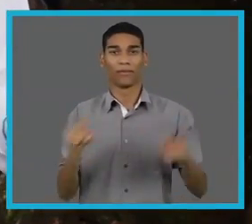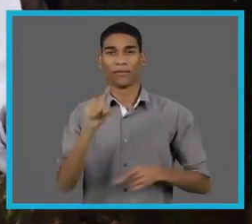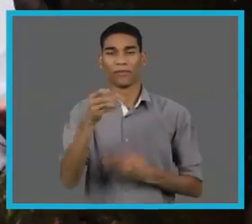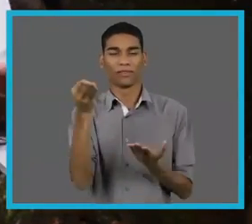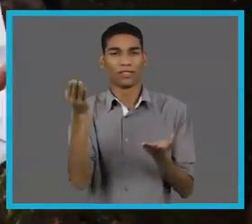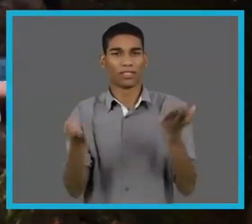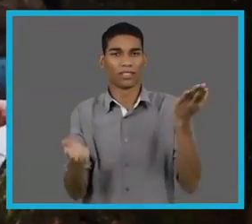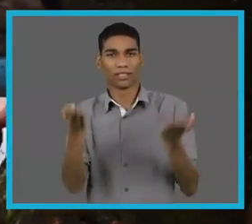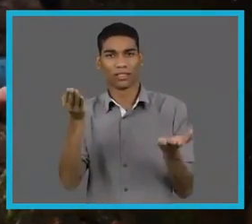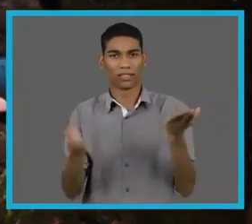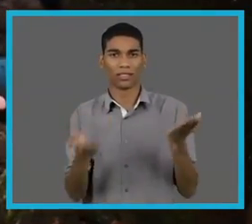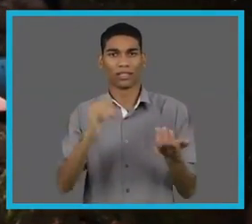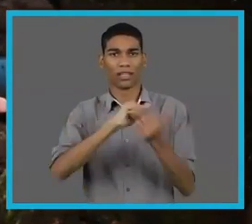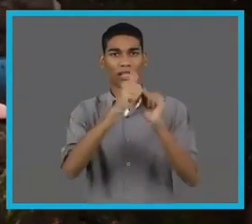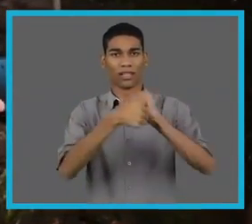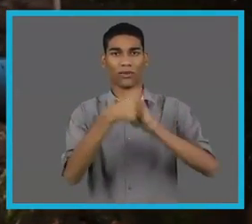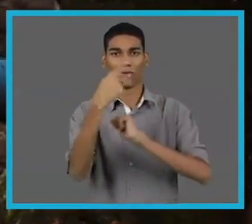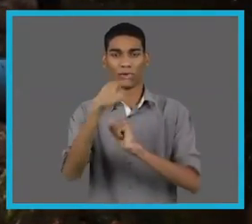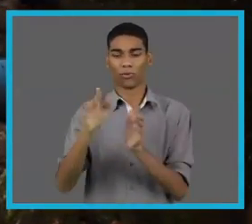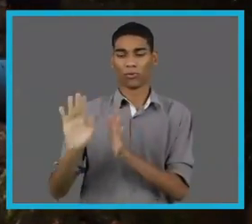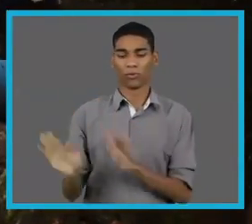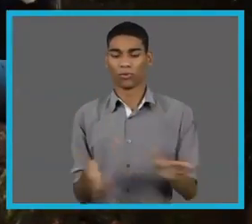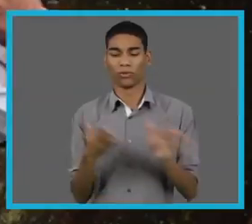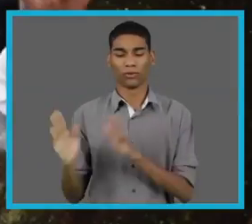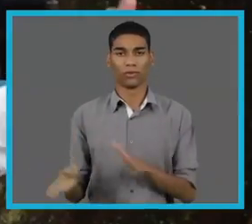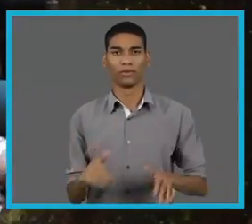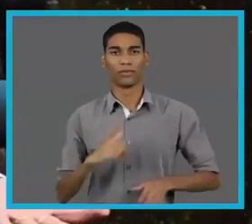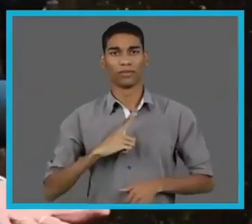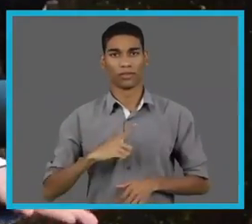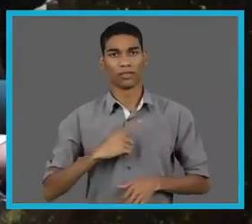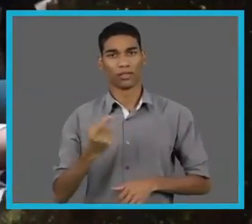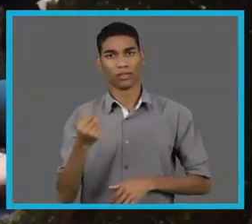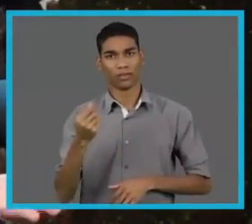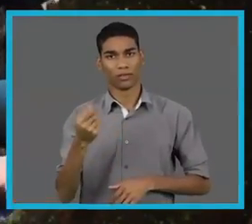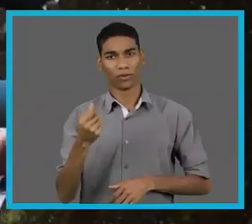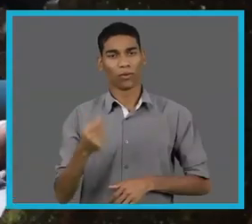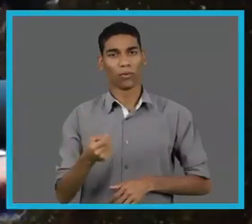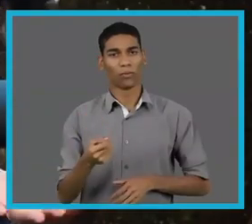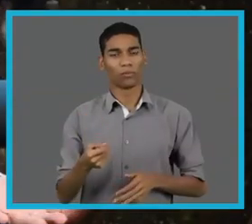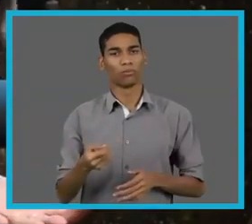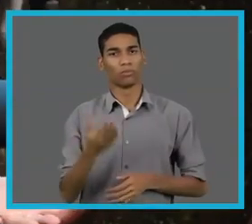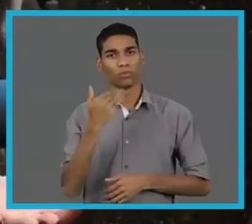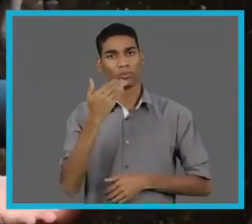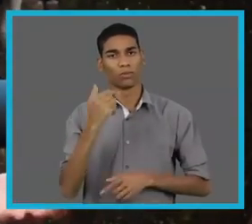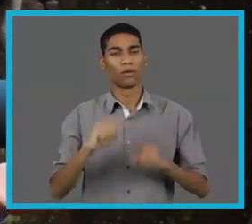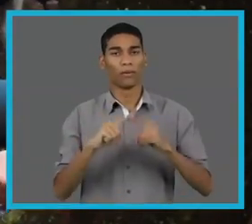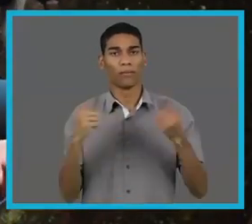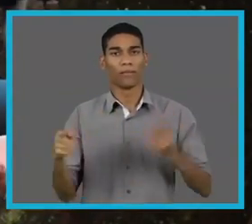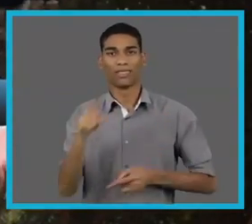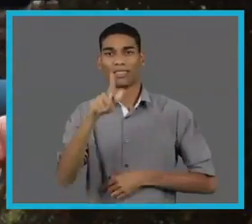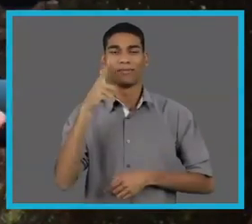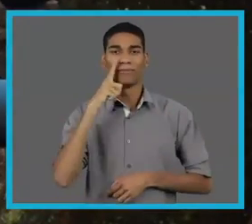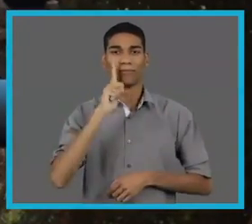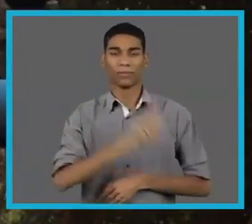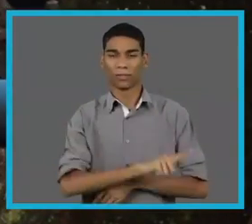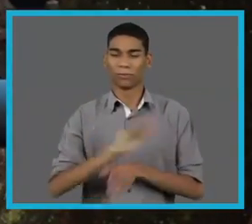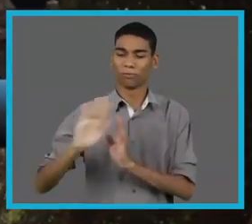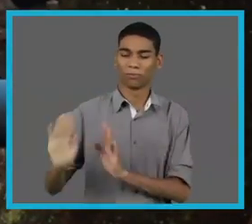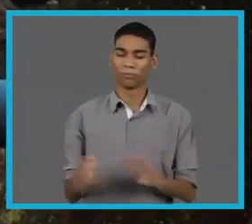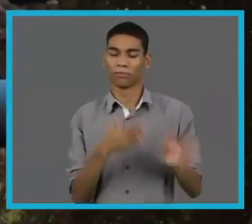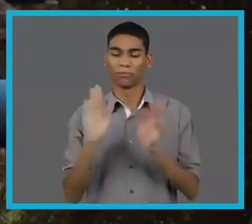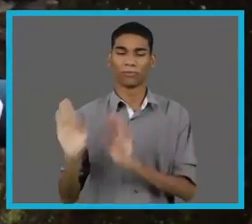elevado, mas você está equilibrando e adequando com a sua produtividade. Ele tem um custo até elevado de alimentação, mas ele está